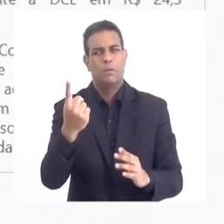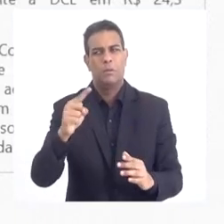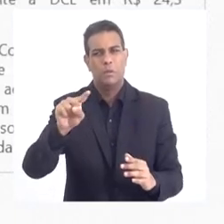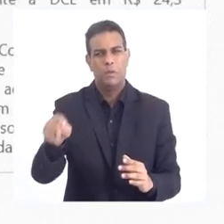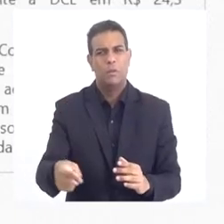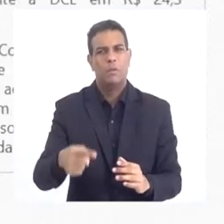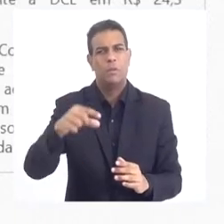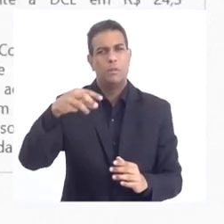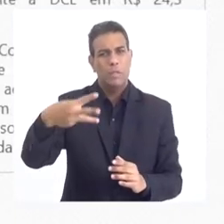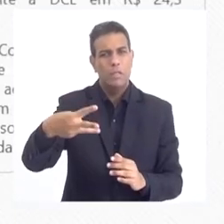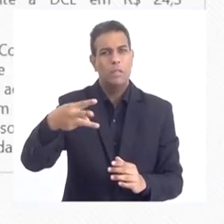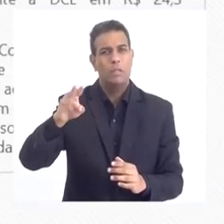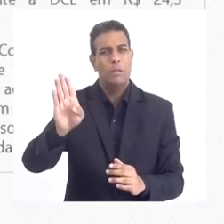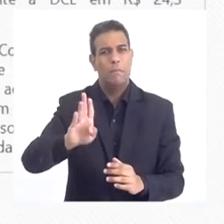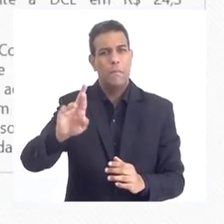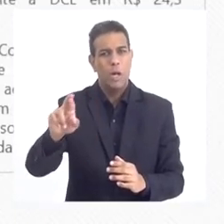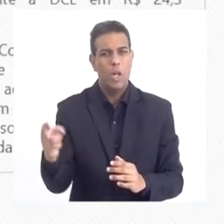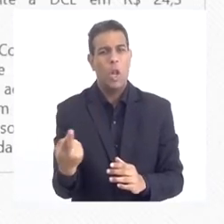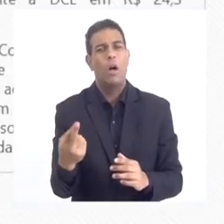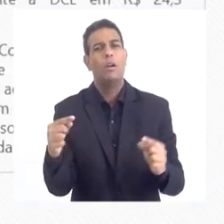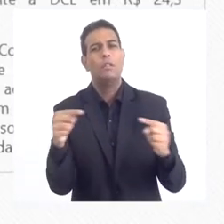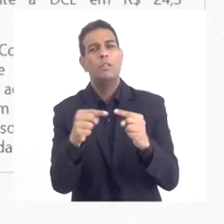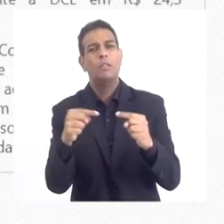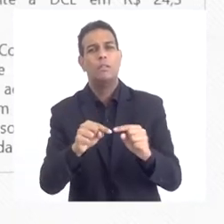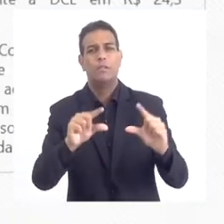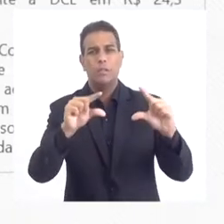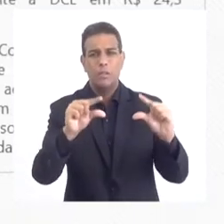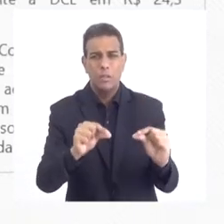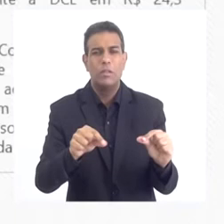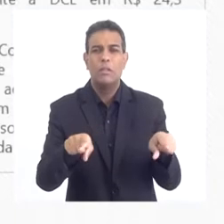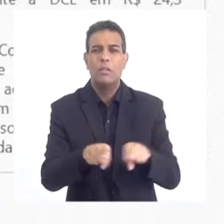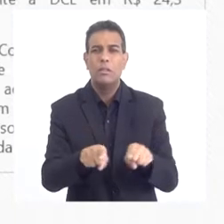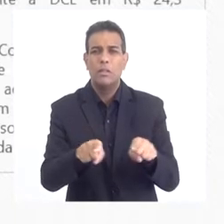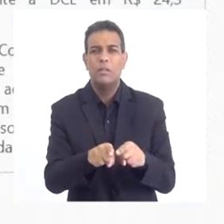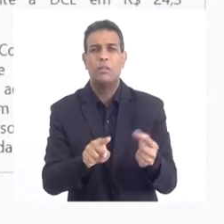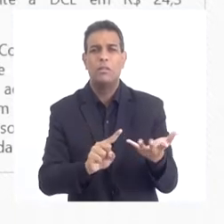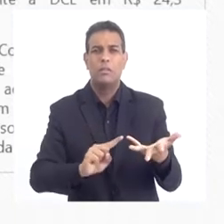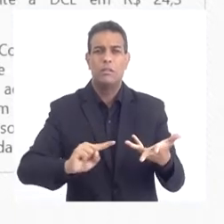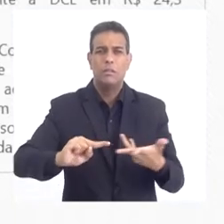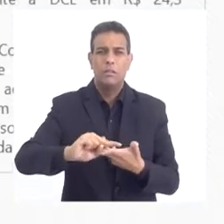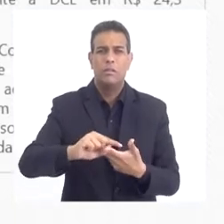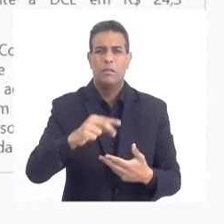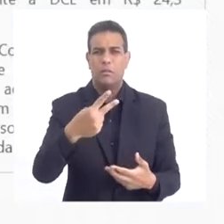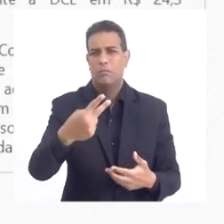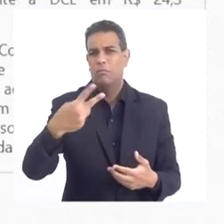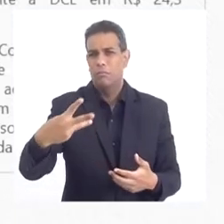bilhões, e a receita corrente líquida também, que aumentou